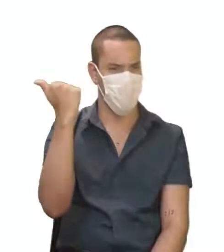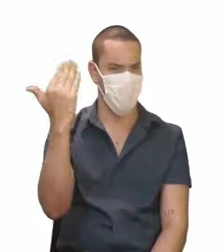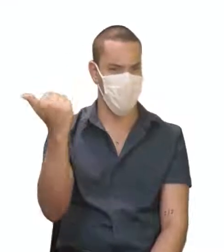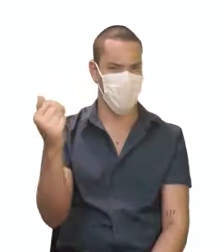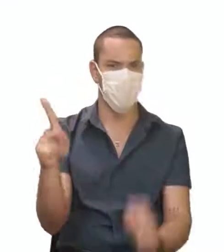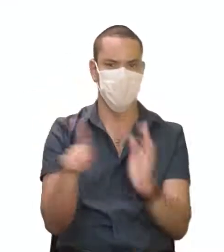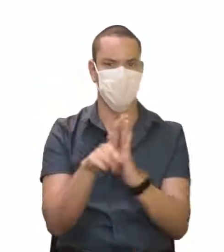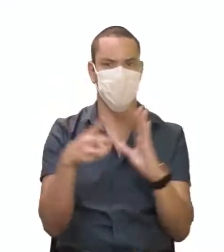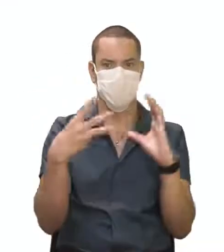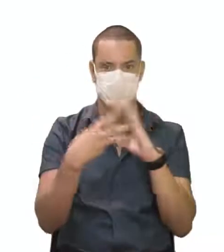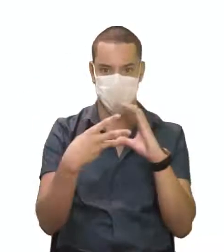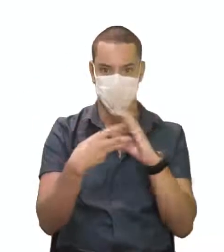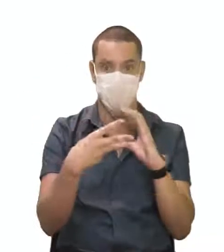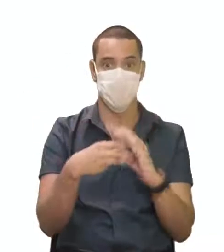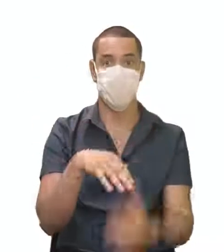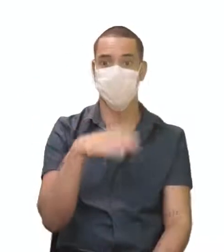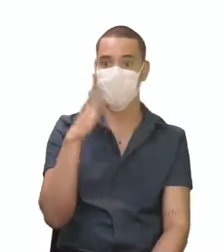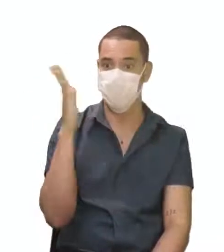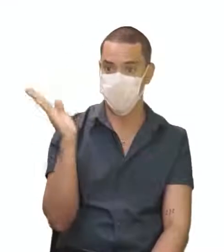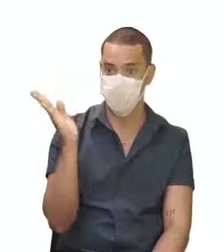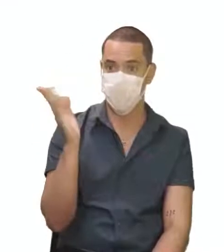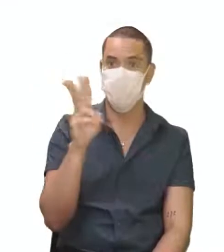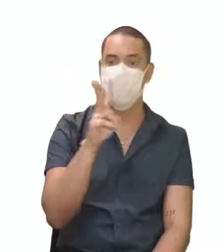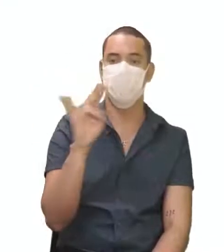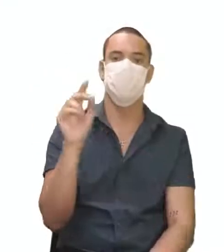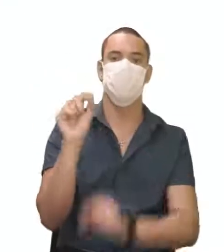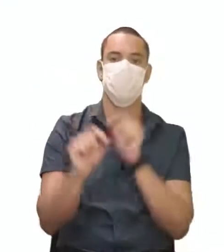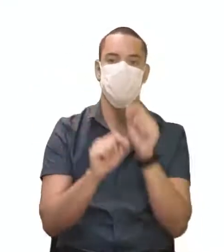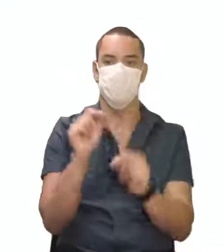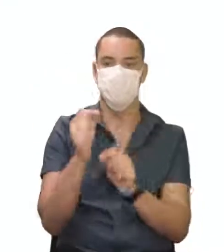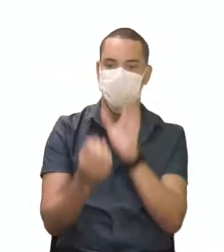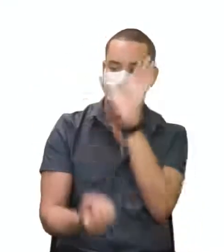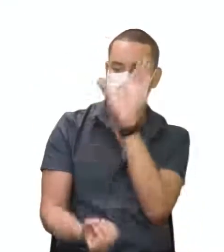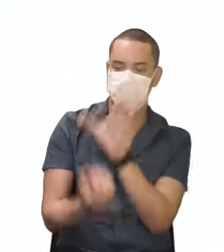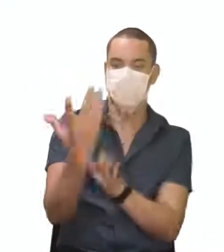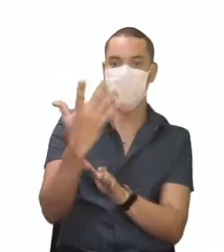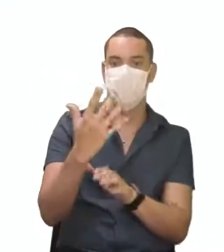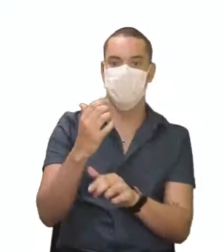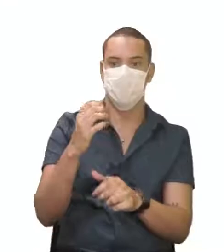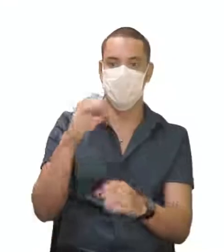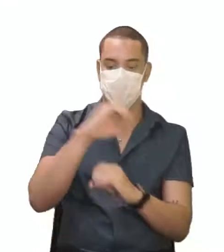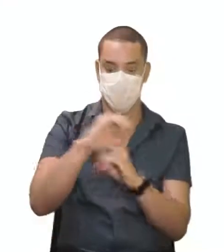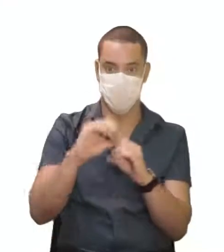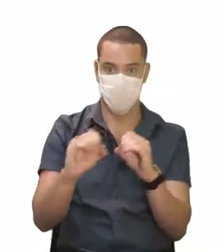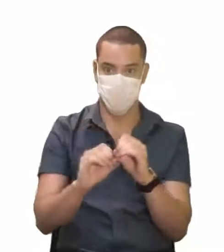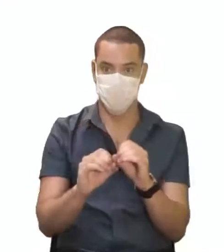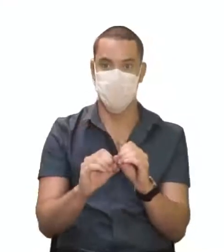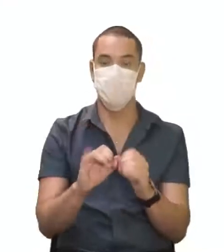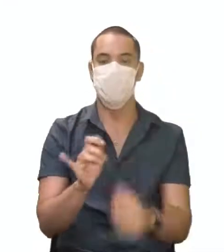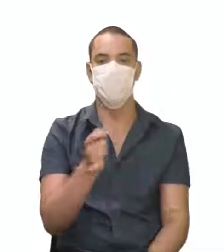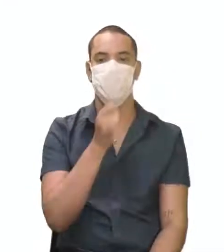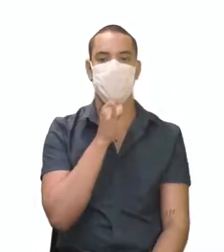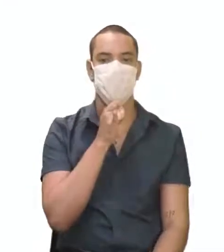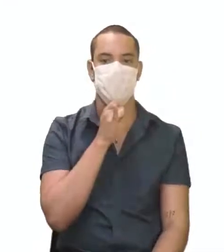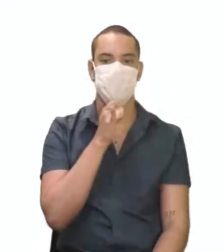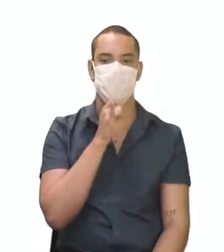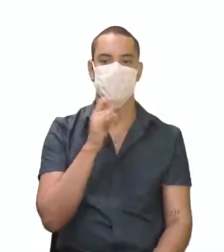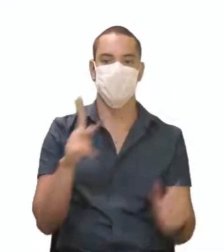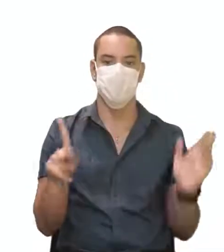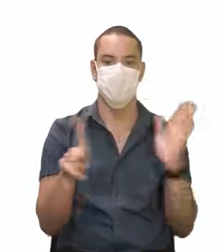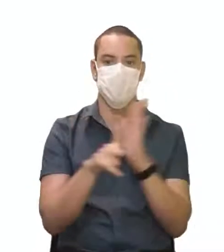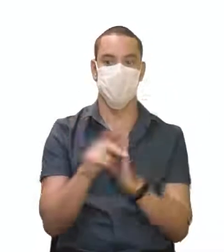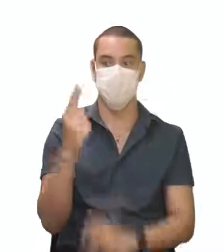divisão celular? A mitose ela vai servir para quê? Para a reprodução. No caso dos organismos que são